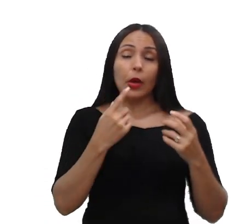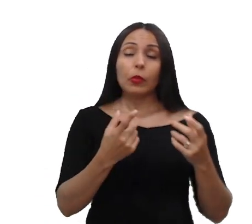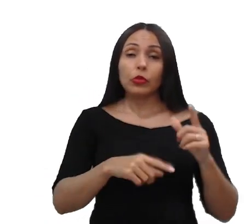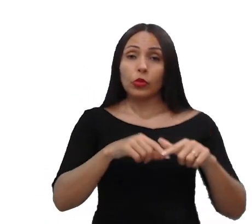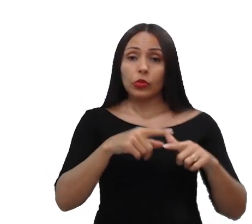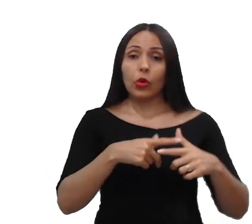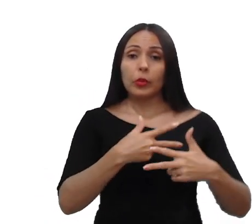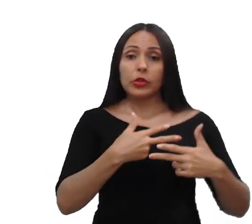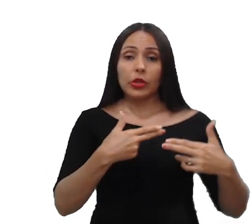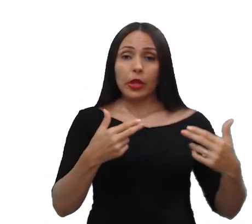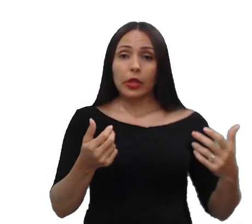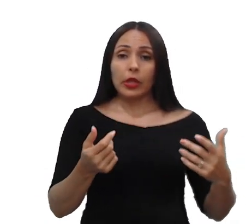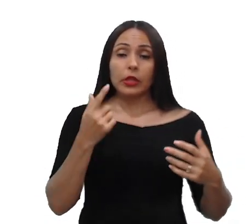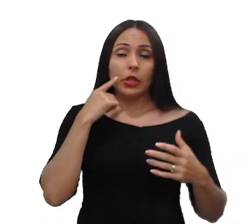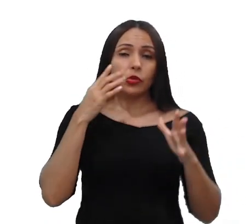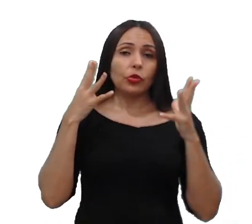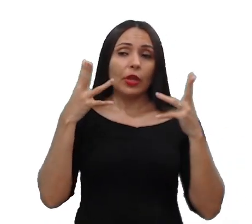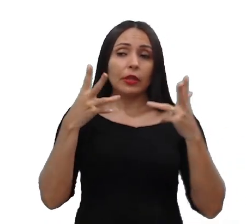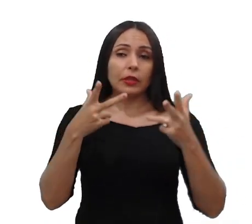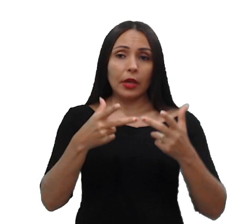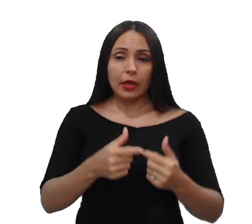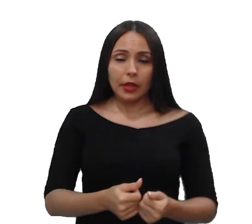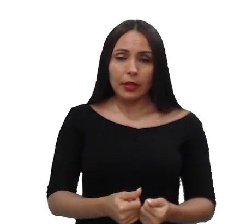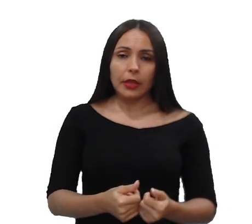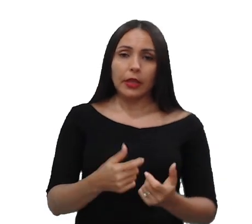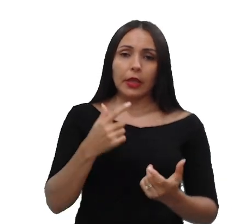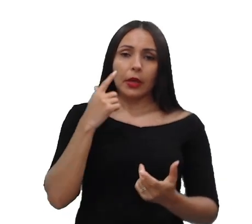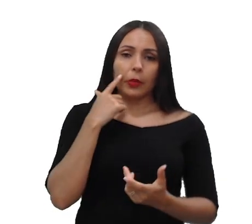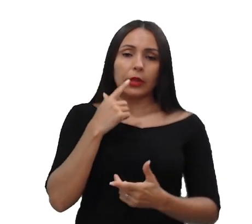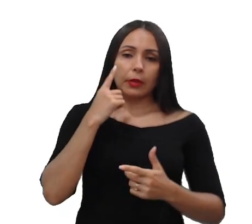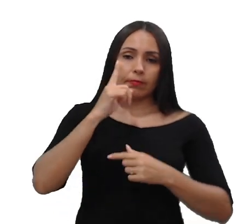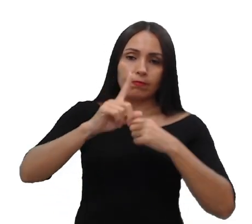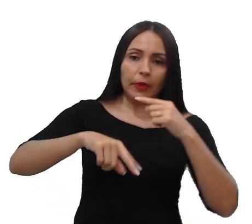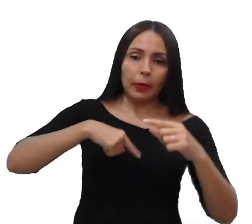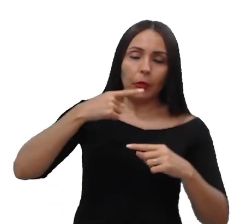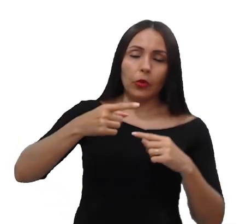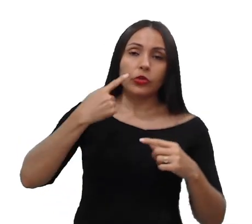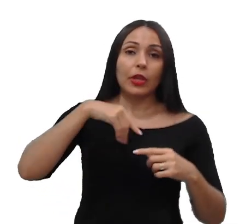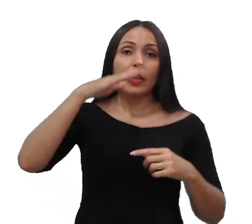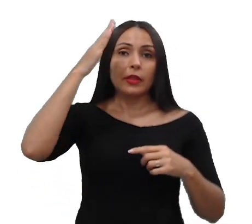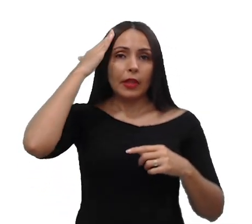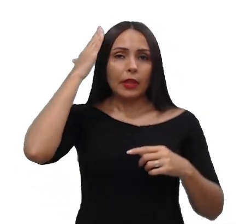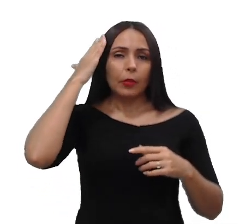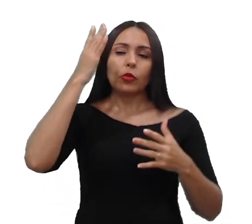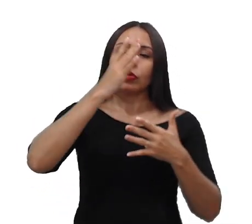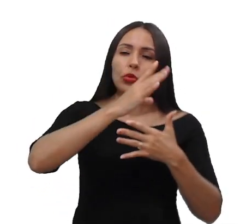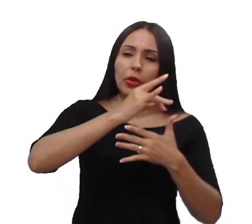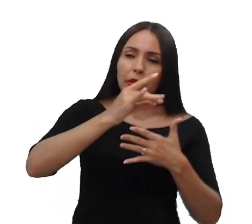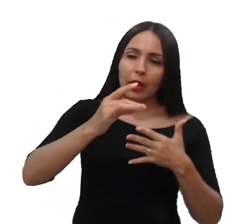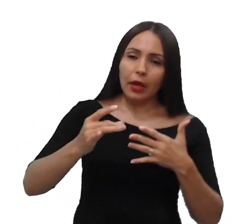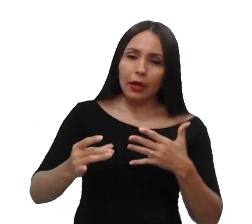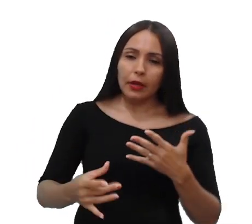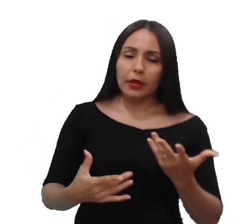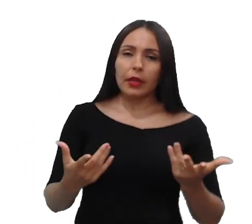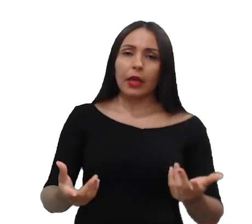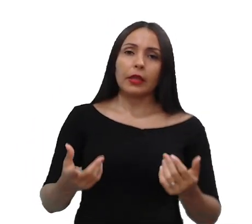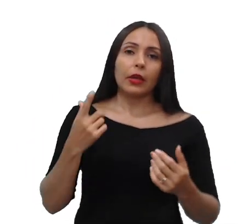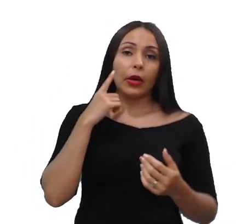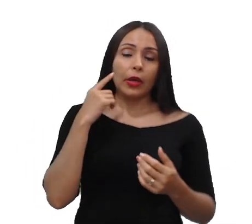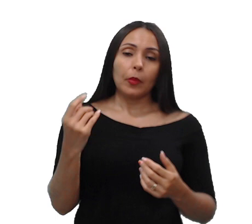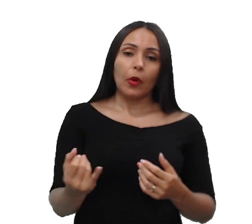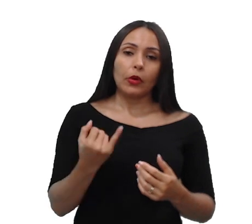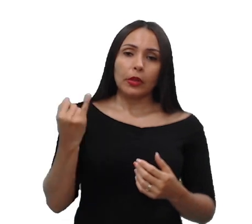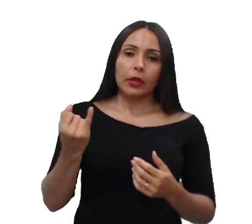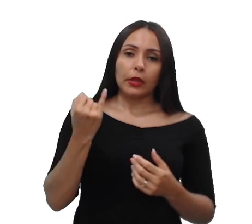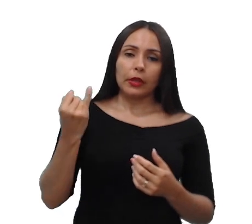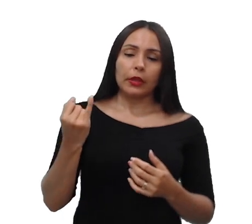objetos em sua totalidade e apenas depois entendemos os detalhes. Então é muito comum a gente